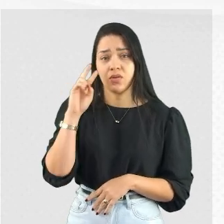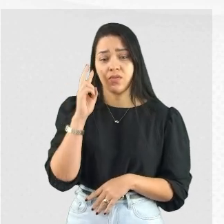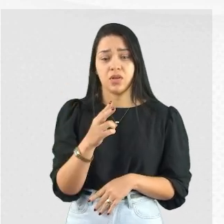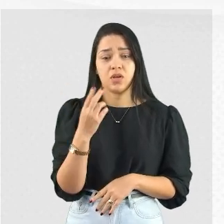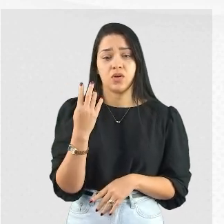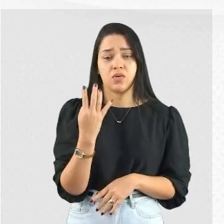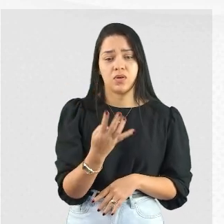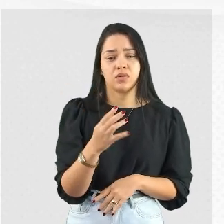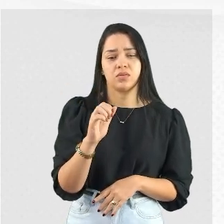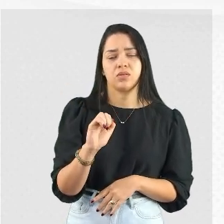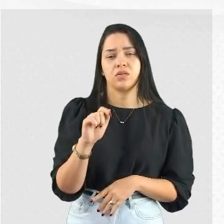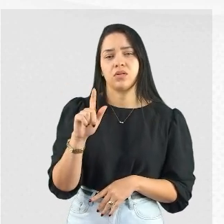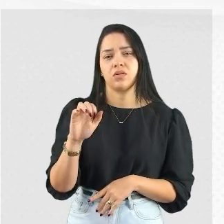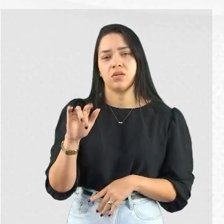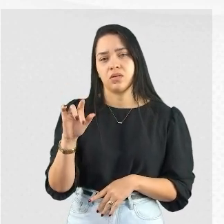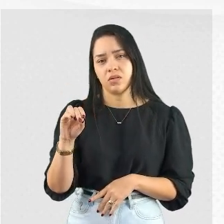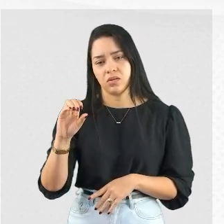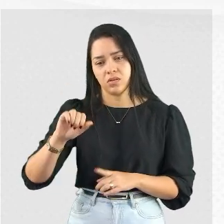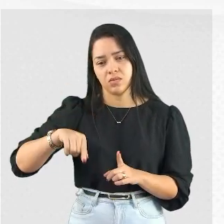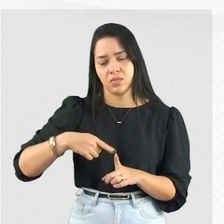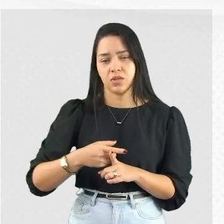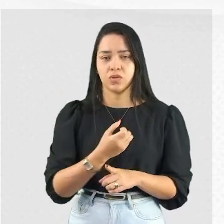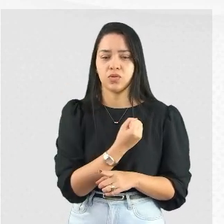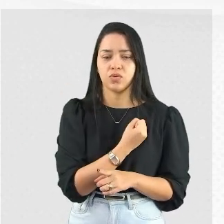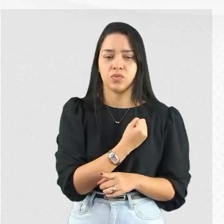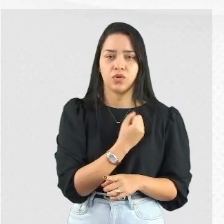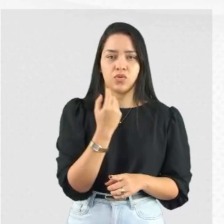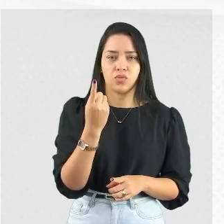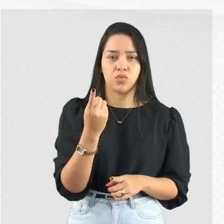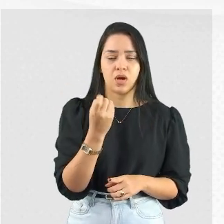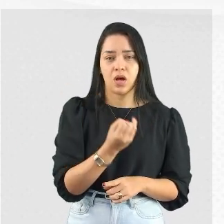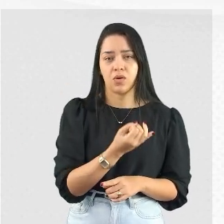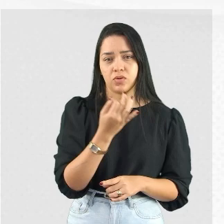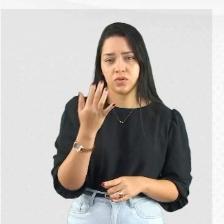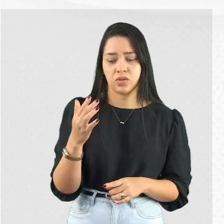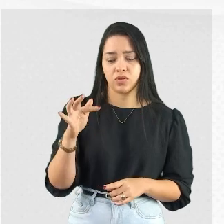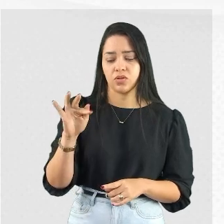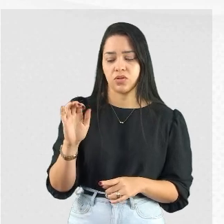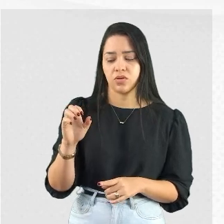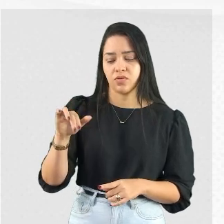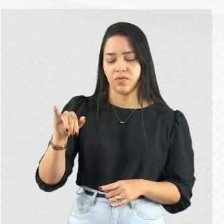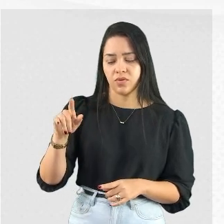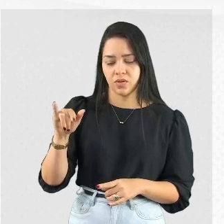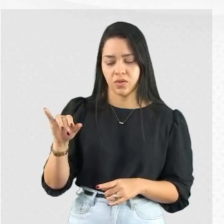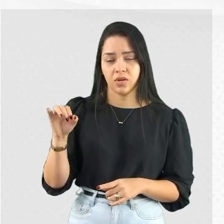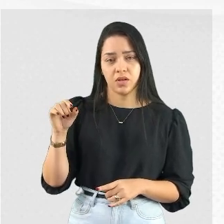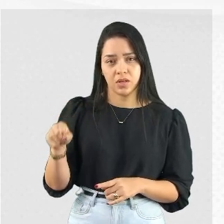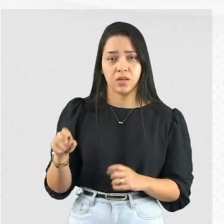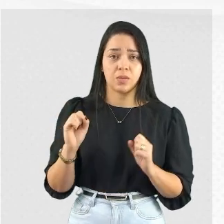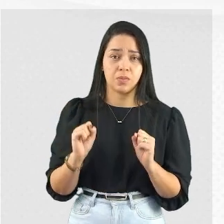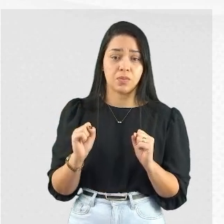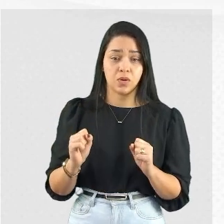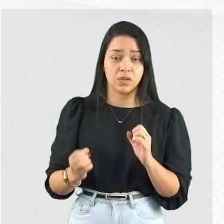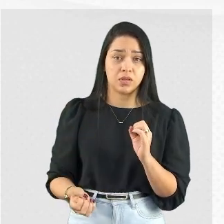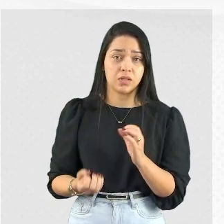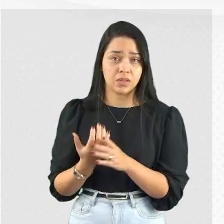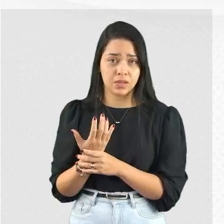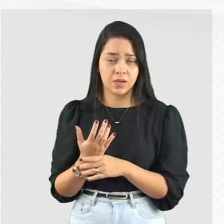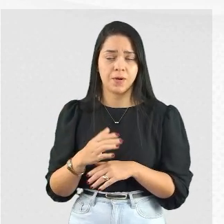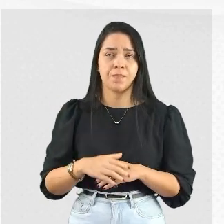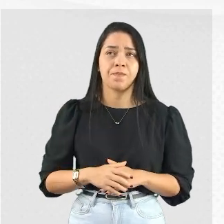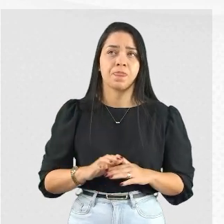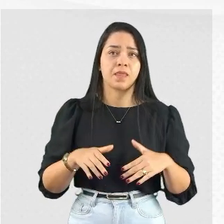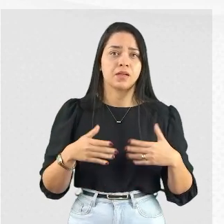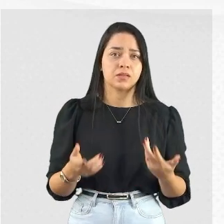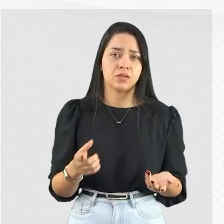4 alelos mais o número 1. E aí daria a quantidade de fenótipos que aqueles alelos eles podem gerar, tá? Então